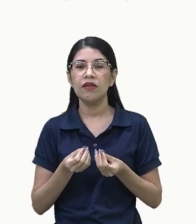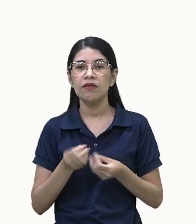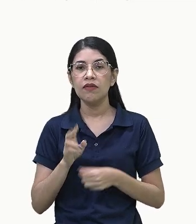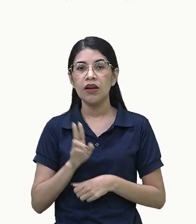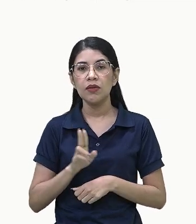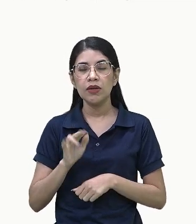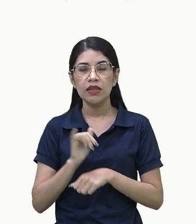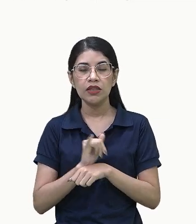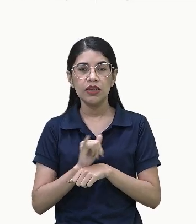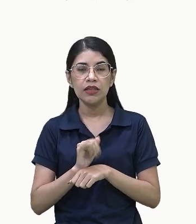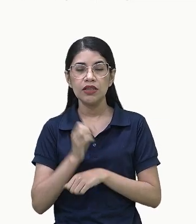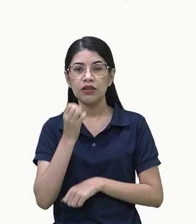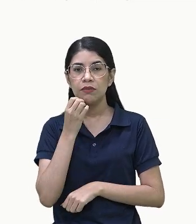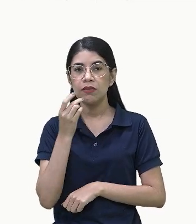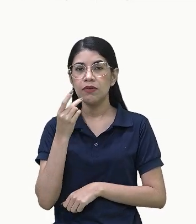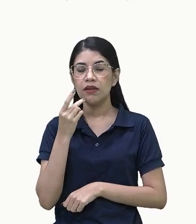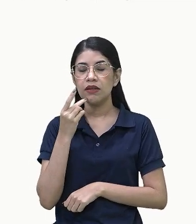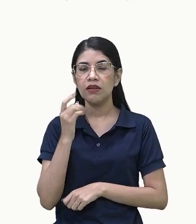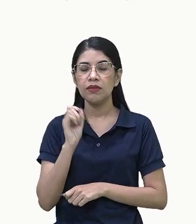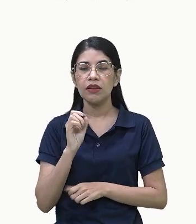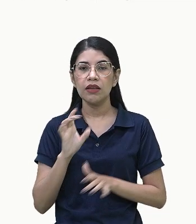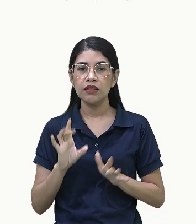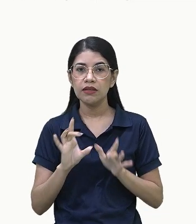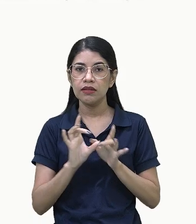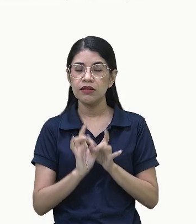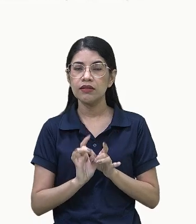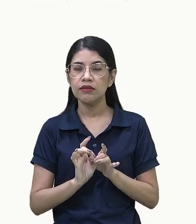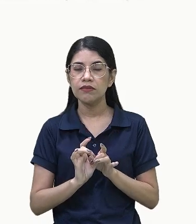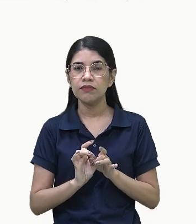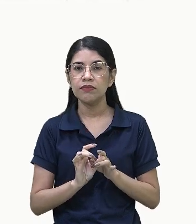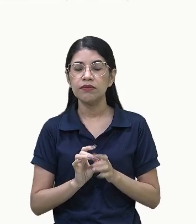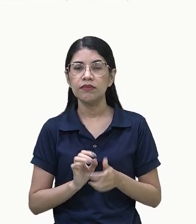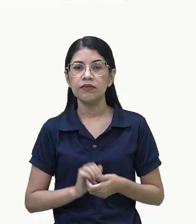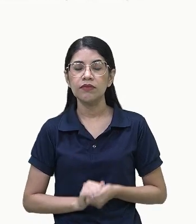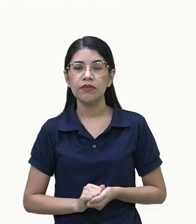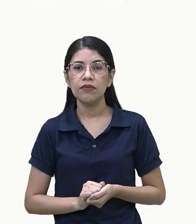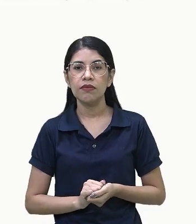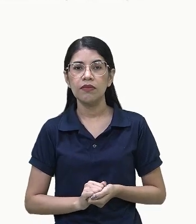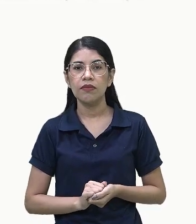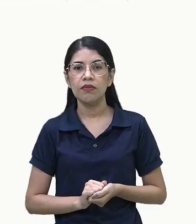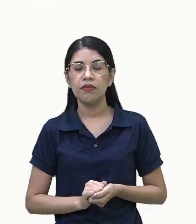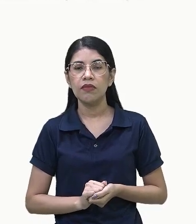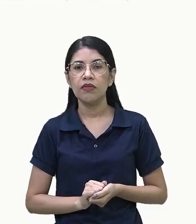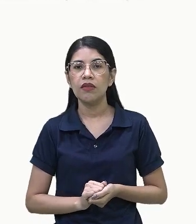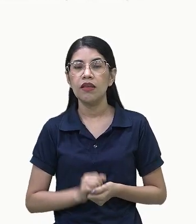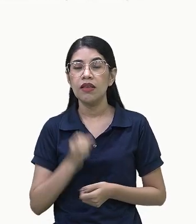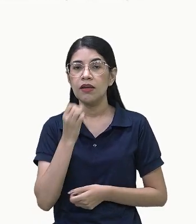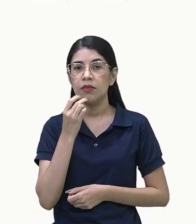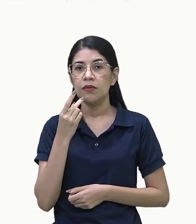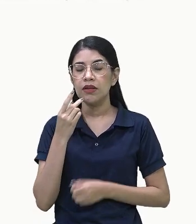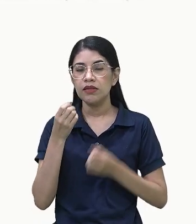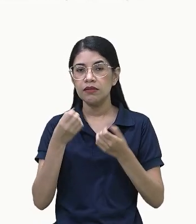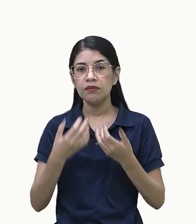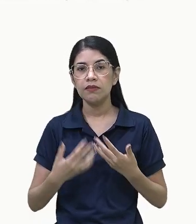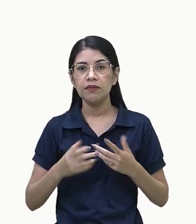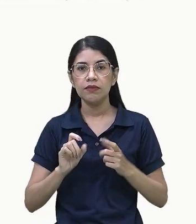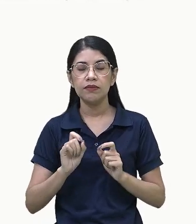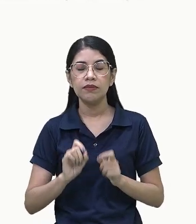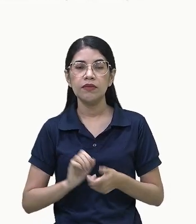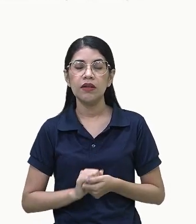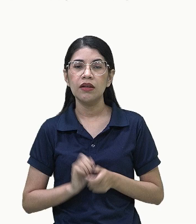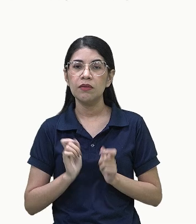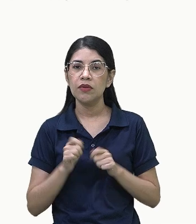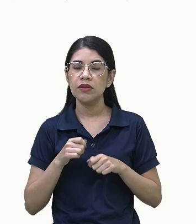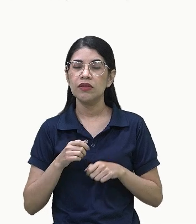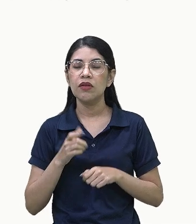a probabilidade da união. Essa probabilidade, ela diz o seguinte: para que a gente